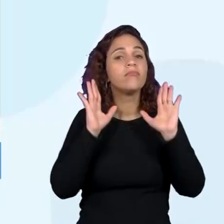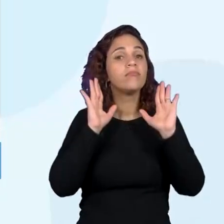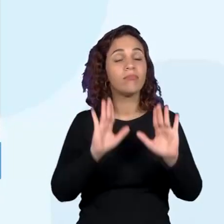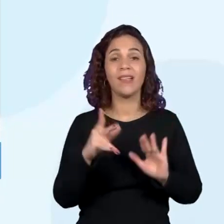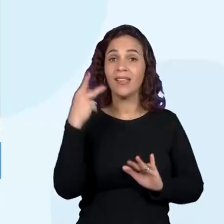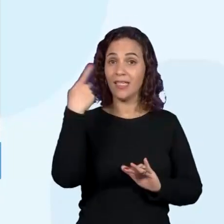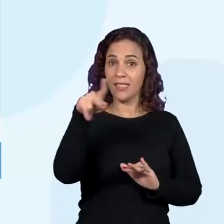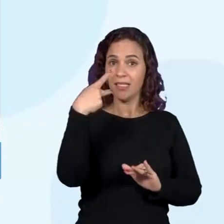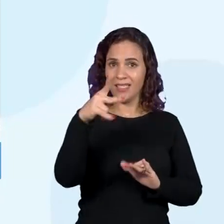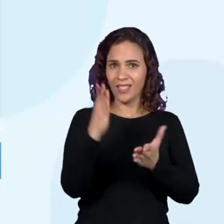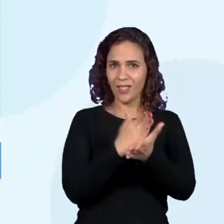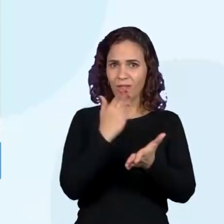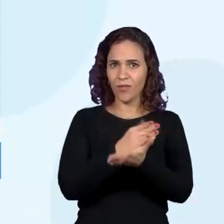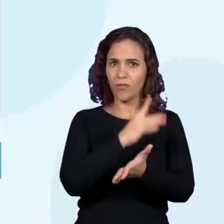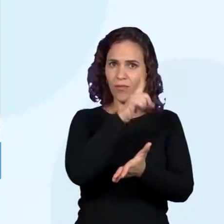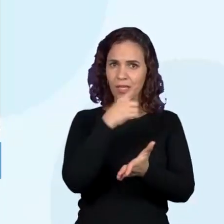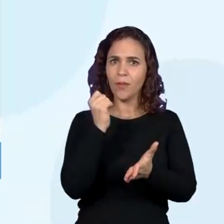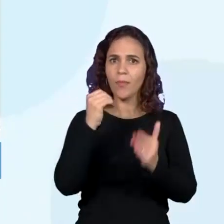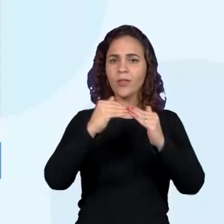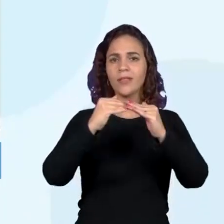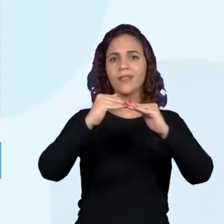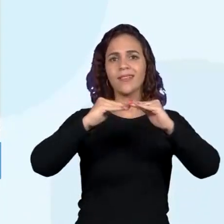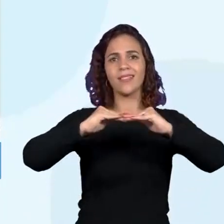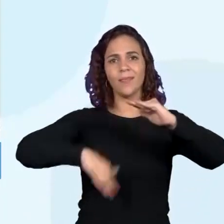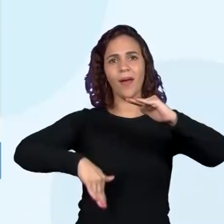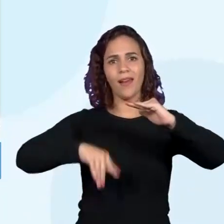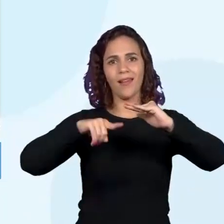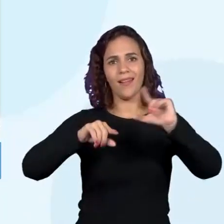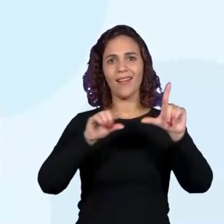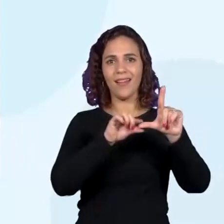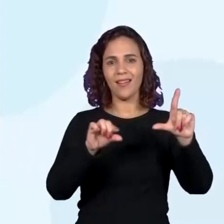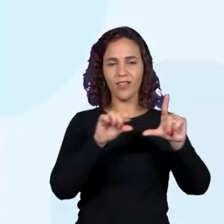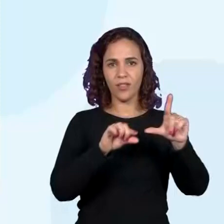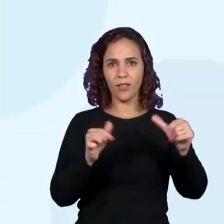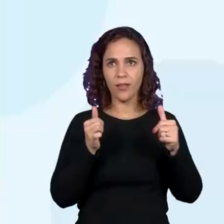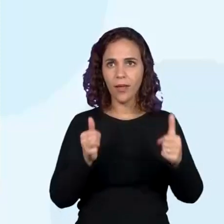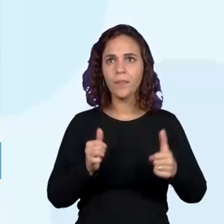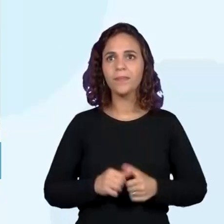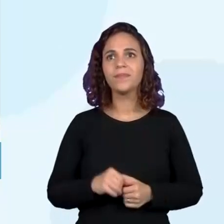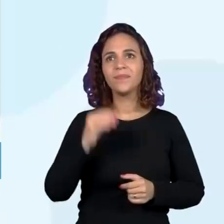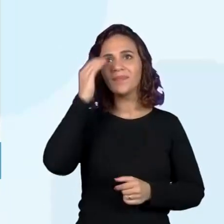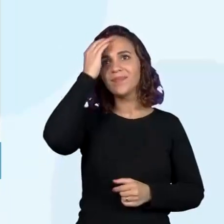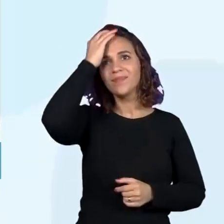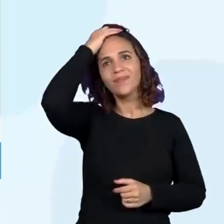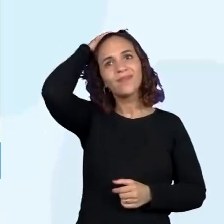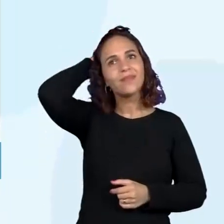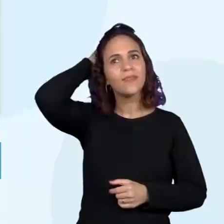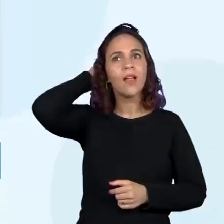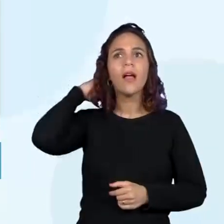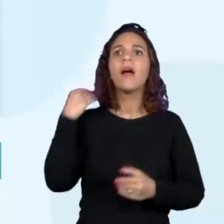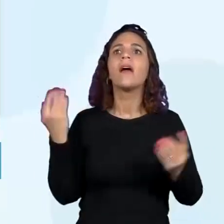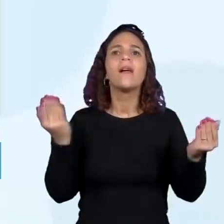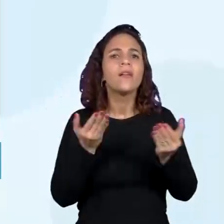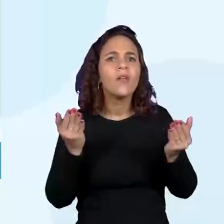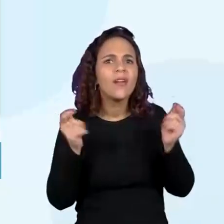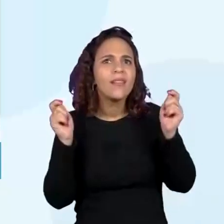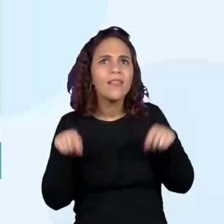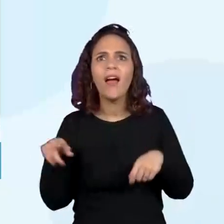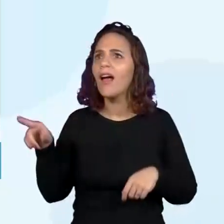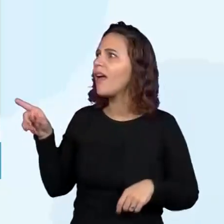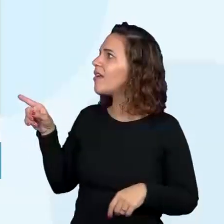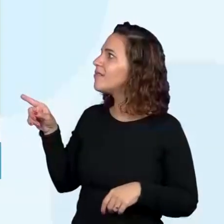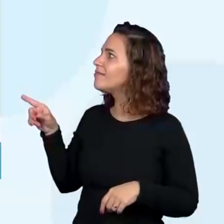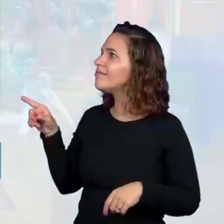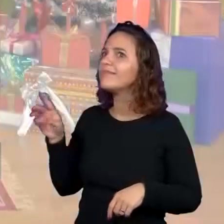não precisa Tá. pôr dentro dele. Tá bom. Tudo bem? Sim. Será que agora, olha só, será que agora a gente consegue usar lá